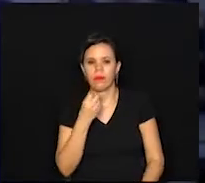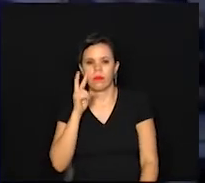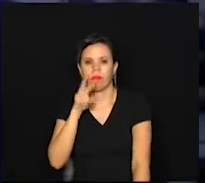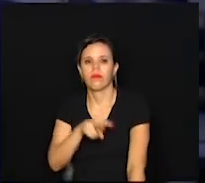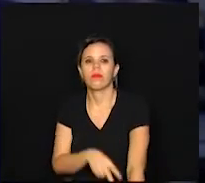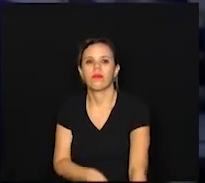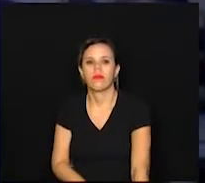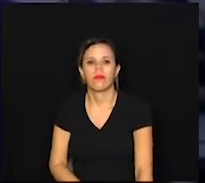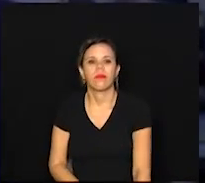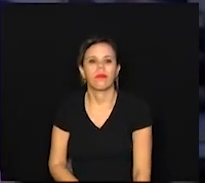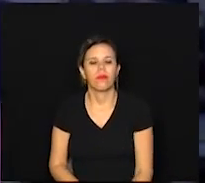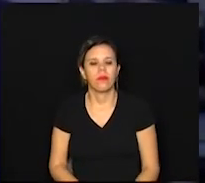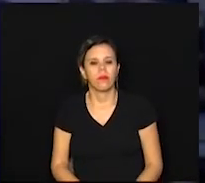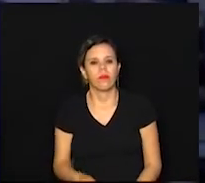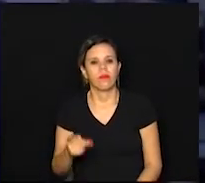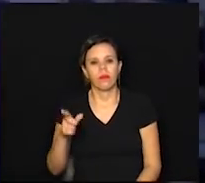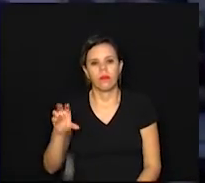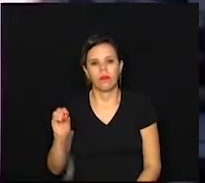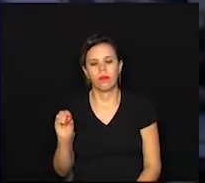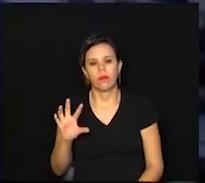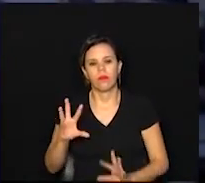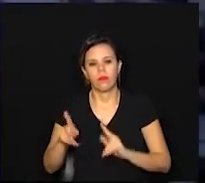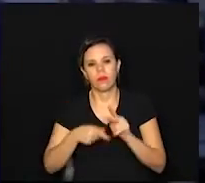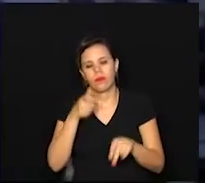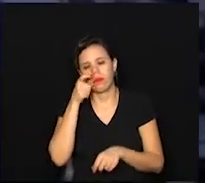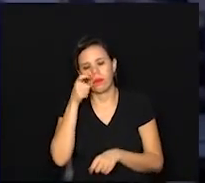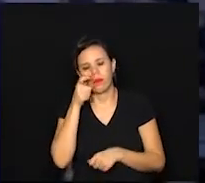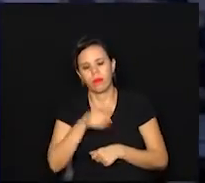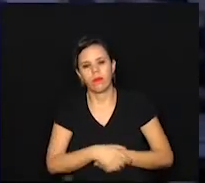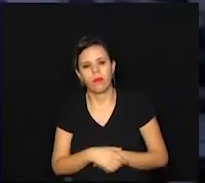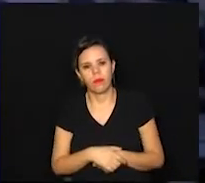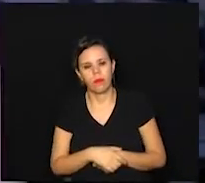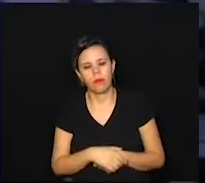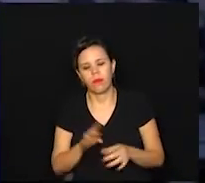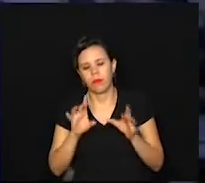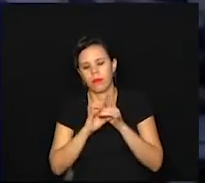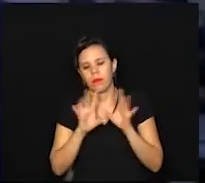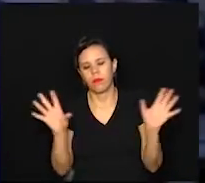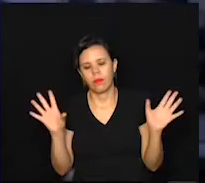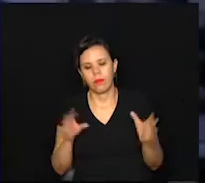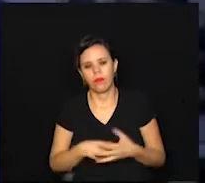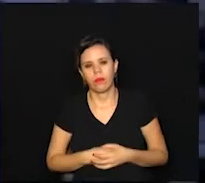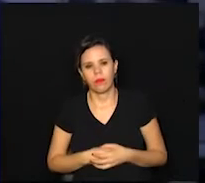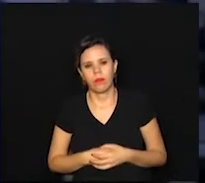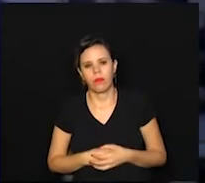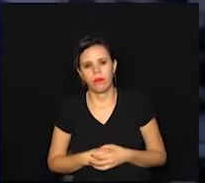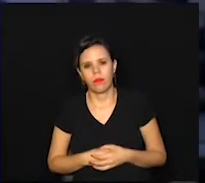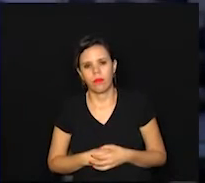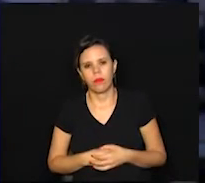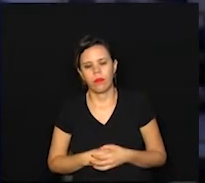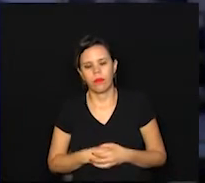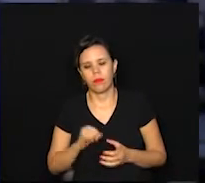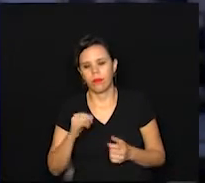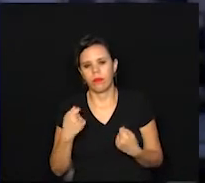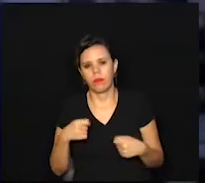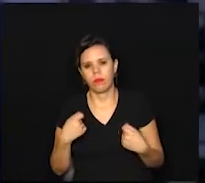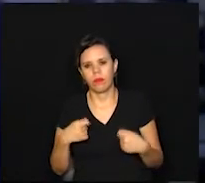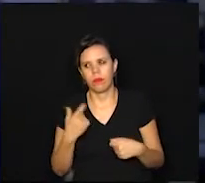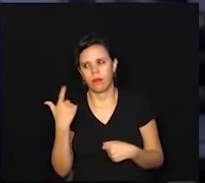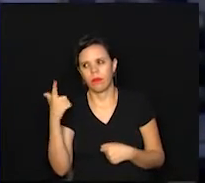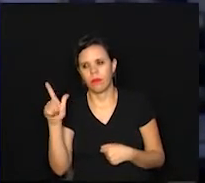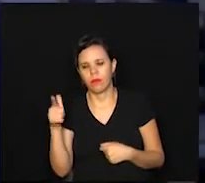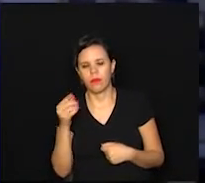ver, Paulo Mariante, todos que nos assistiram, e me coloco à disposição para, se for necessário, para